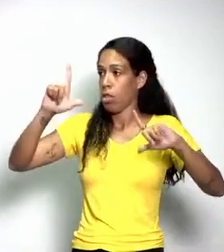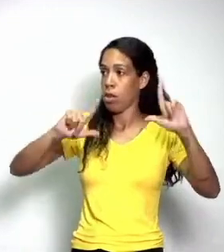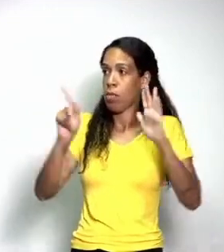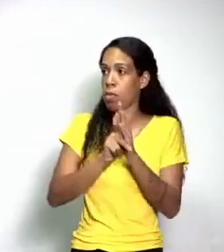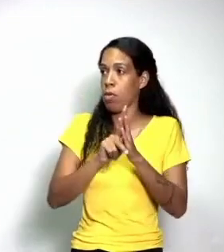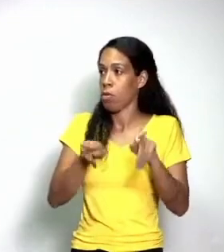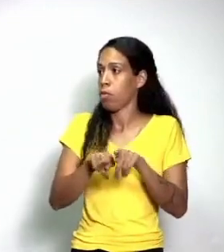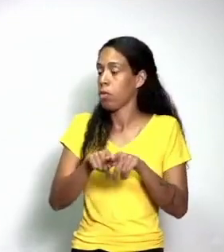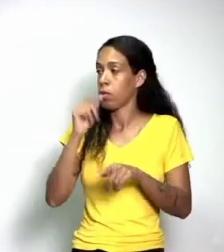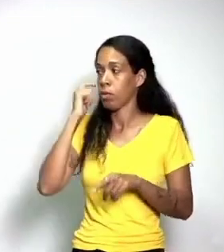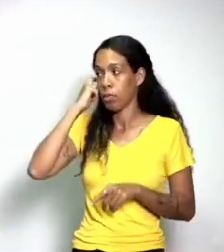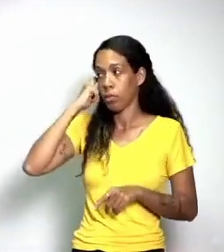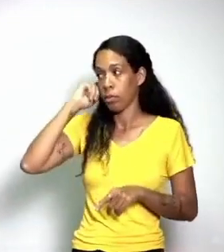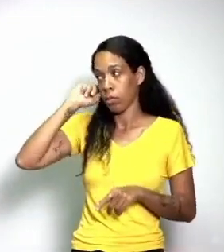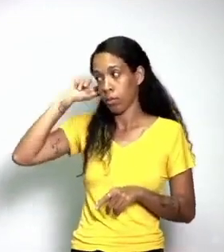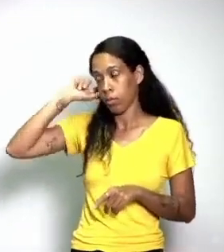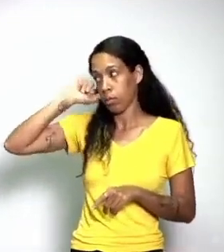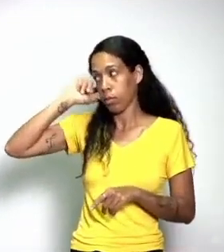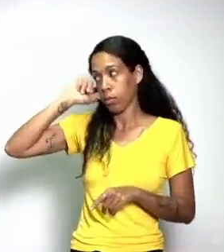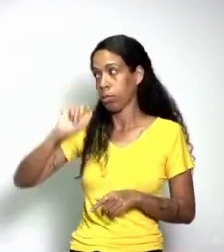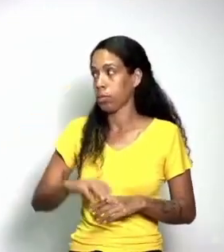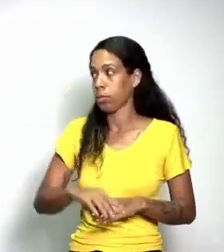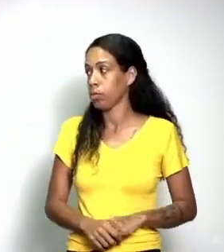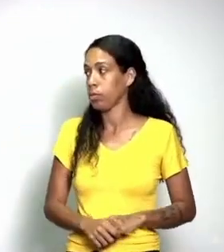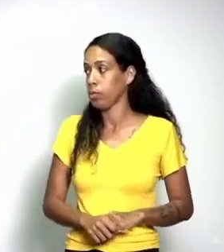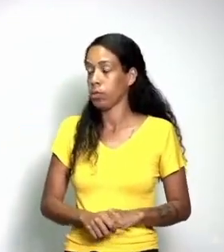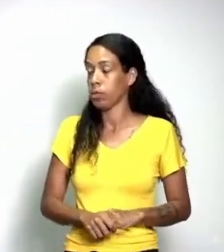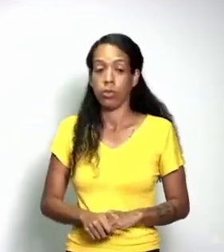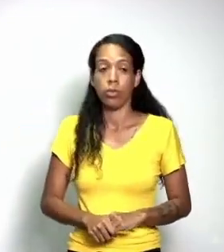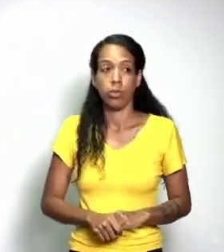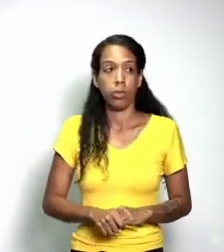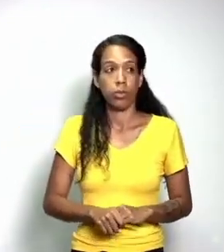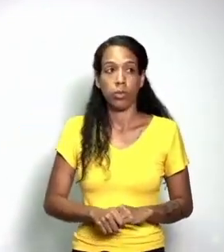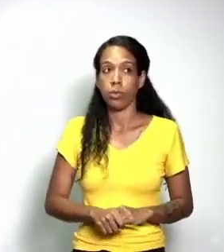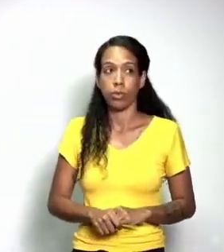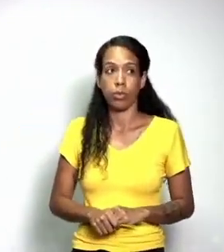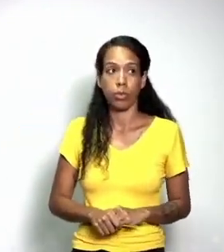cachimbo. Então alguém também pode tirar isso.